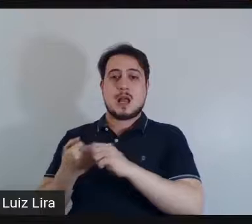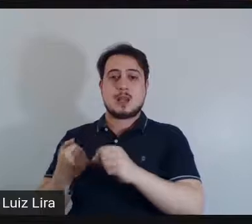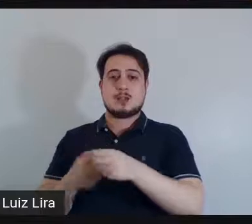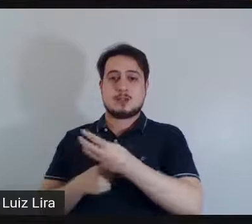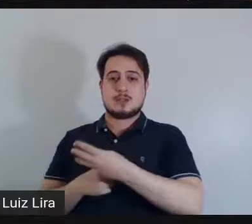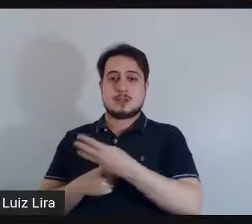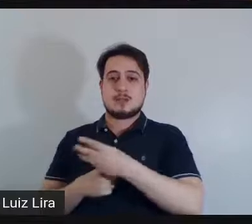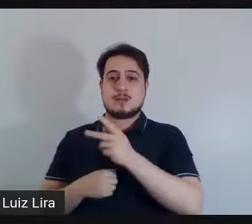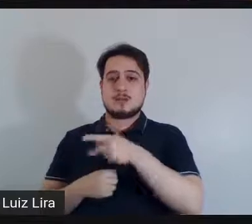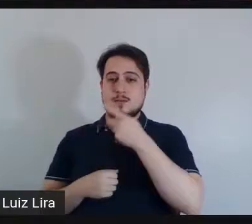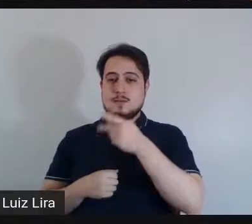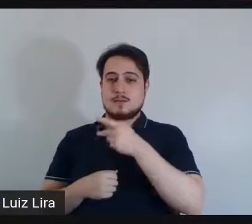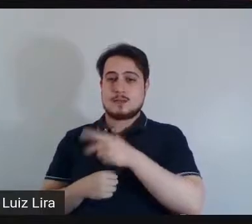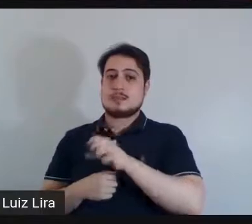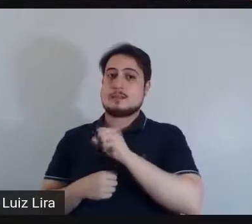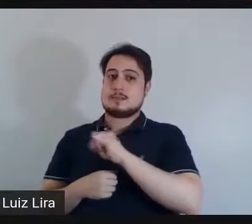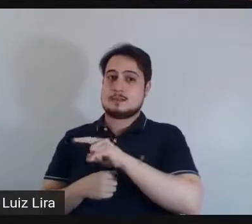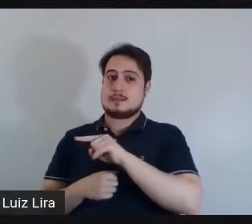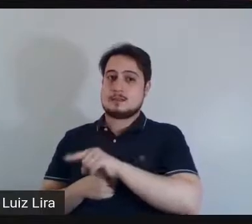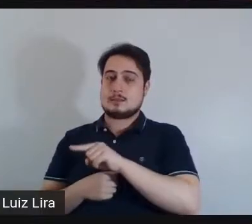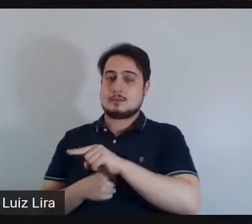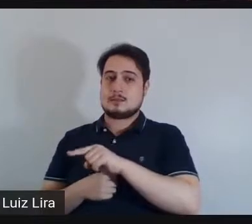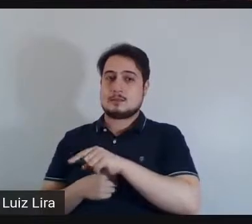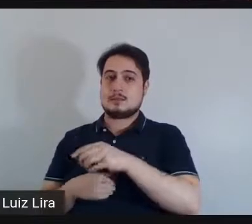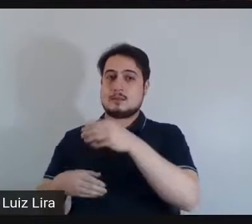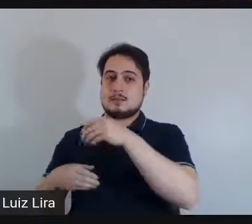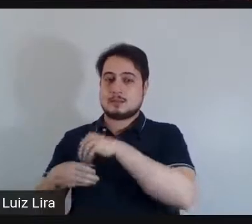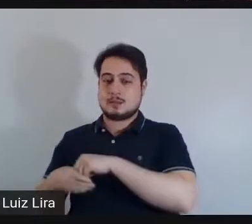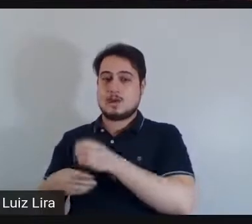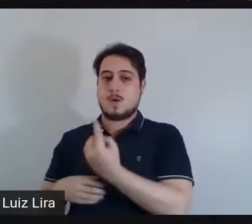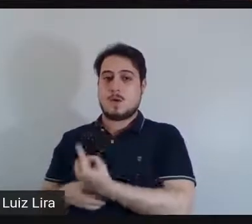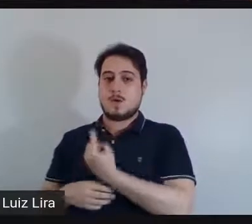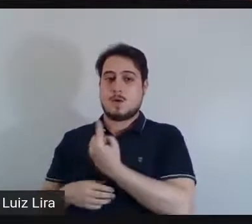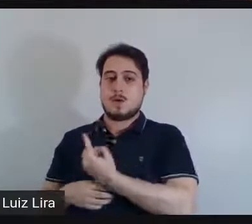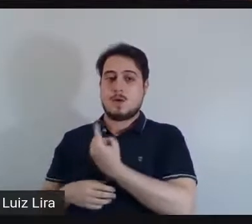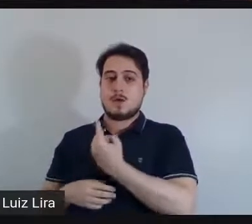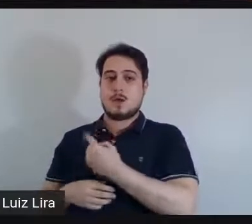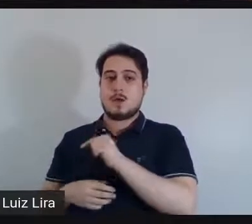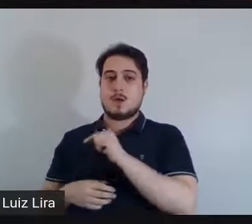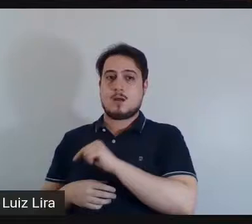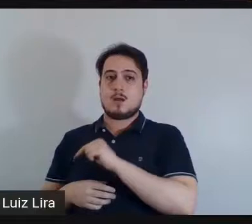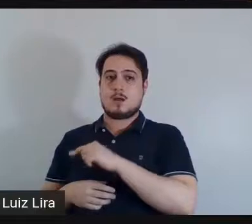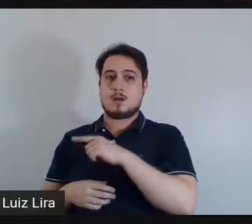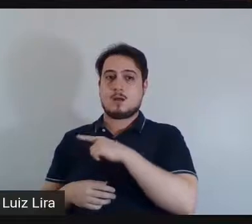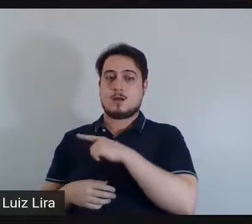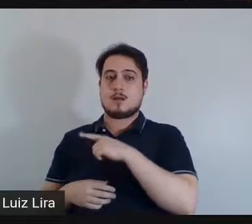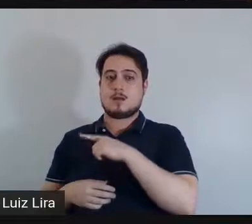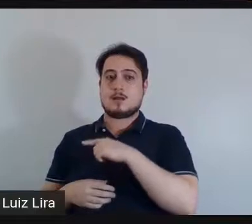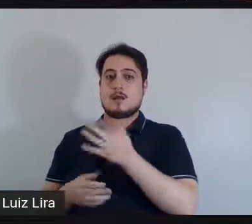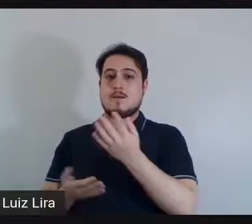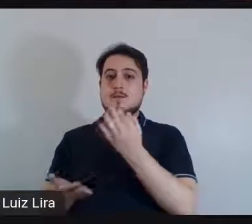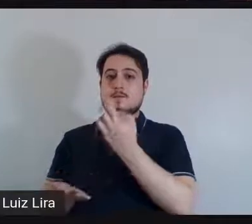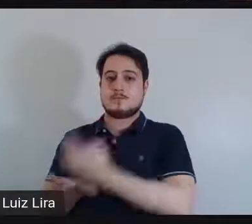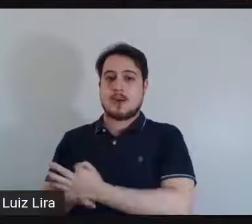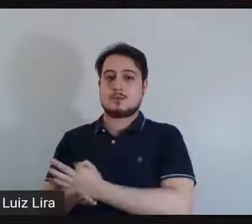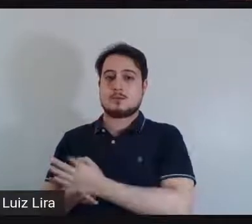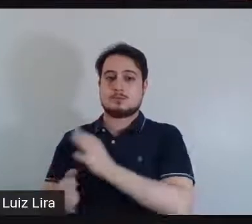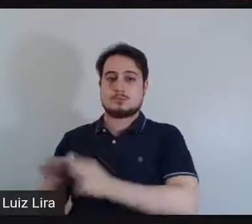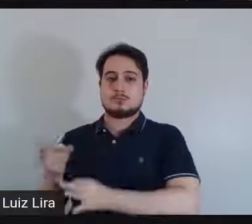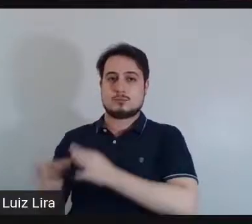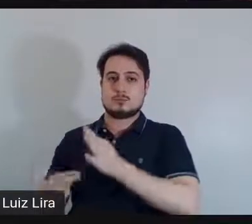diz, caso ele esteja em quarentena ou isolamento, ele tem a falta justificada, ela se torna um